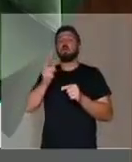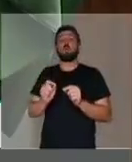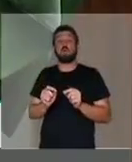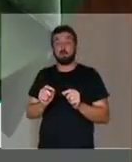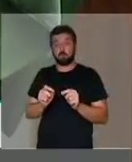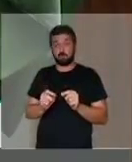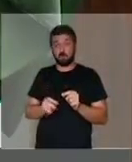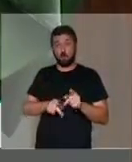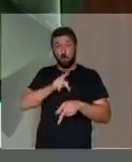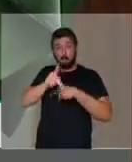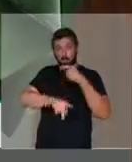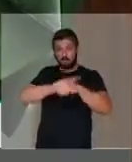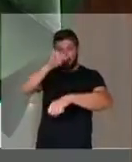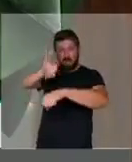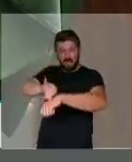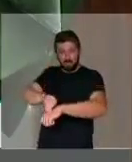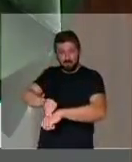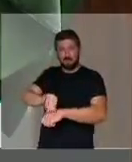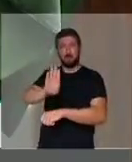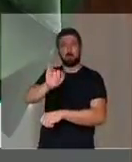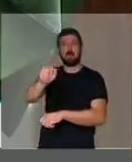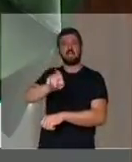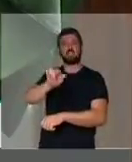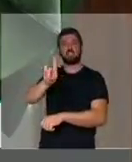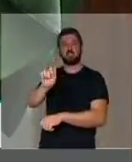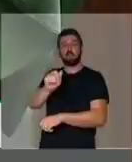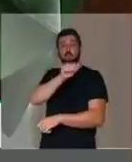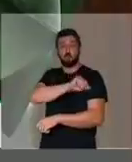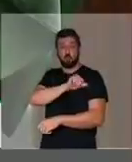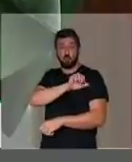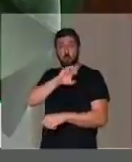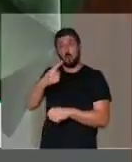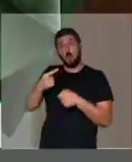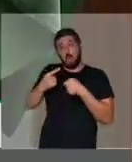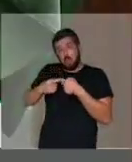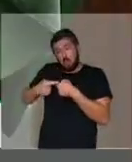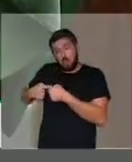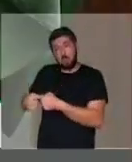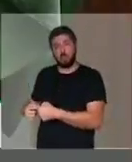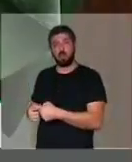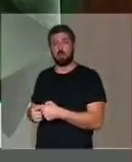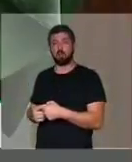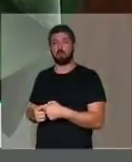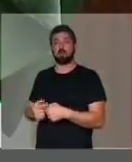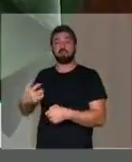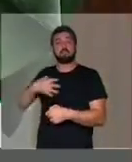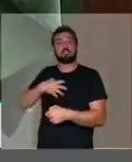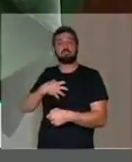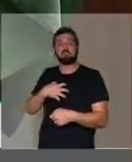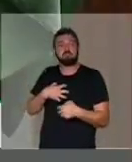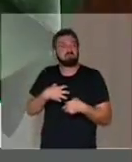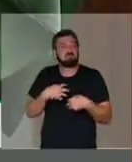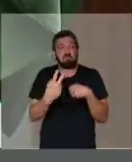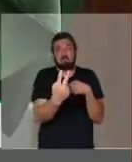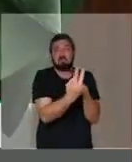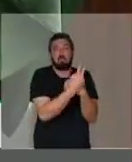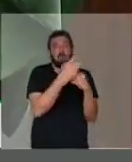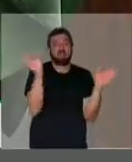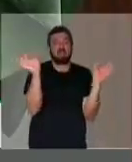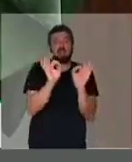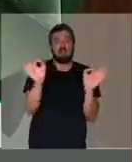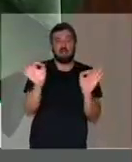a população da capital, da Baixada Fluminense ou do interior se sinta absolutamente